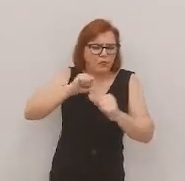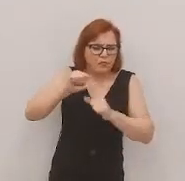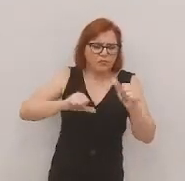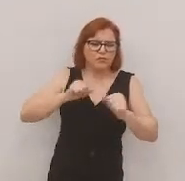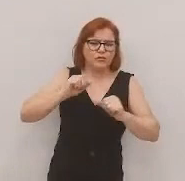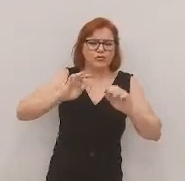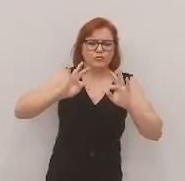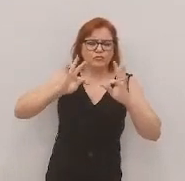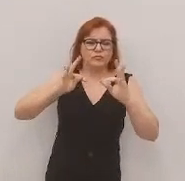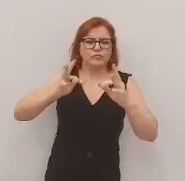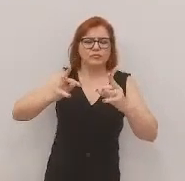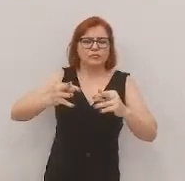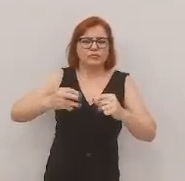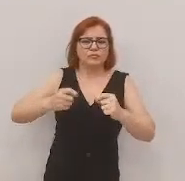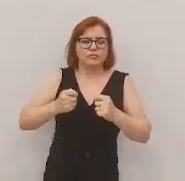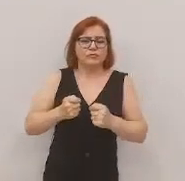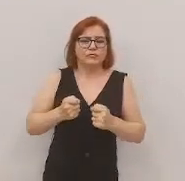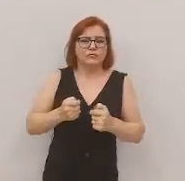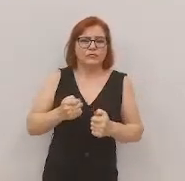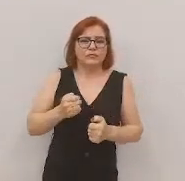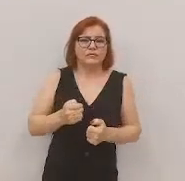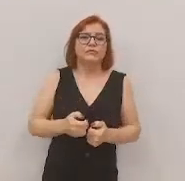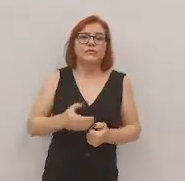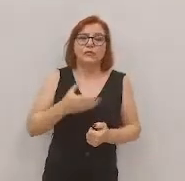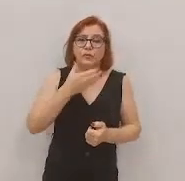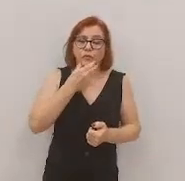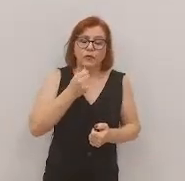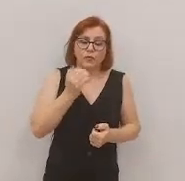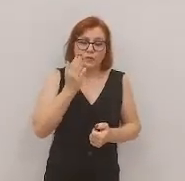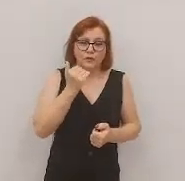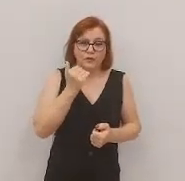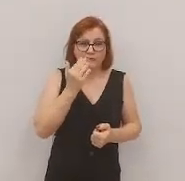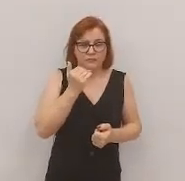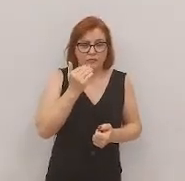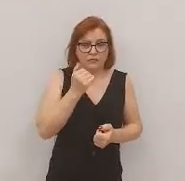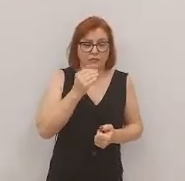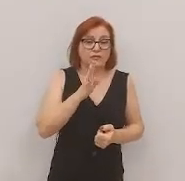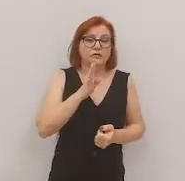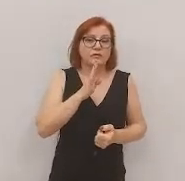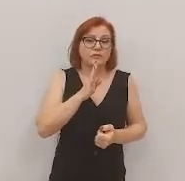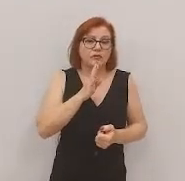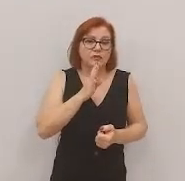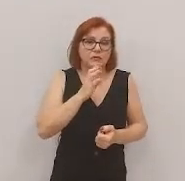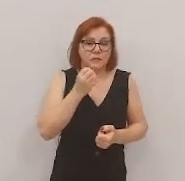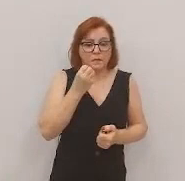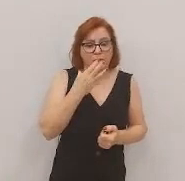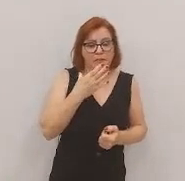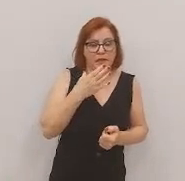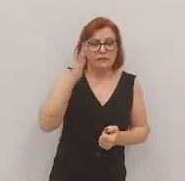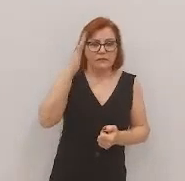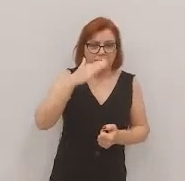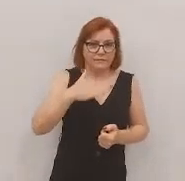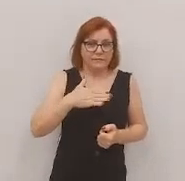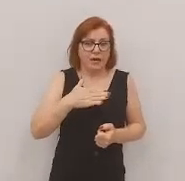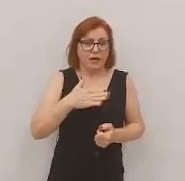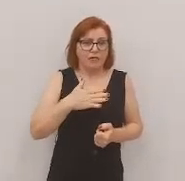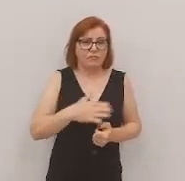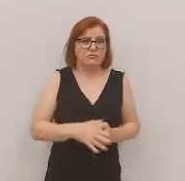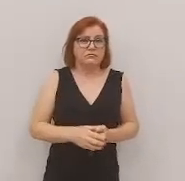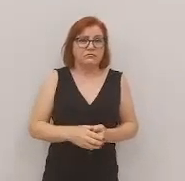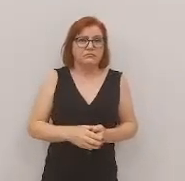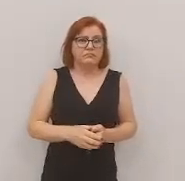Arruinou. O homem comeu do conhecimento do bem e do mal. Tudo que